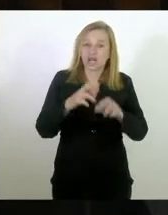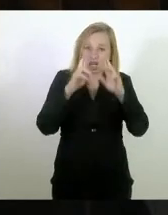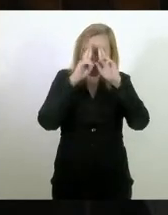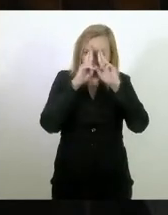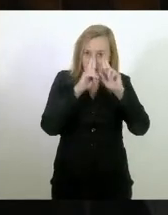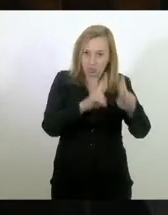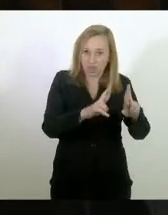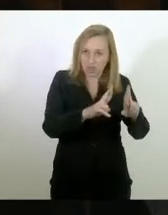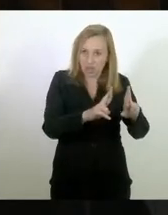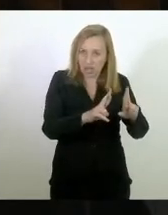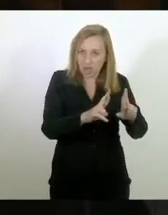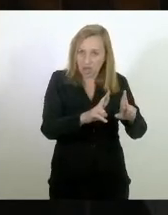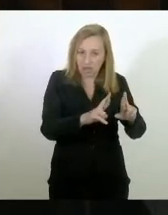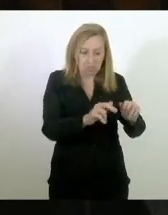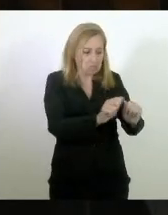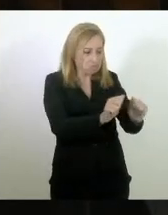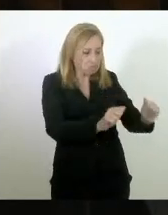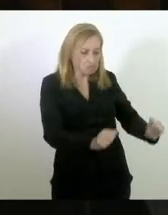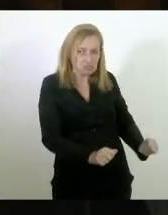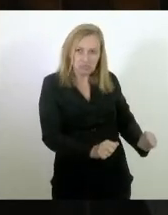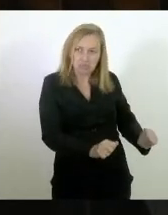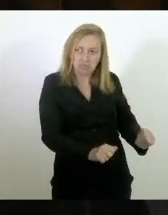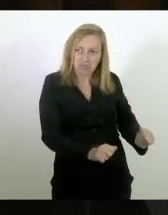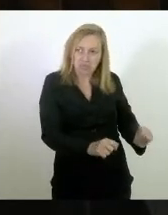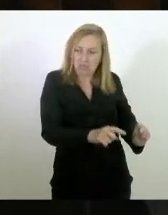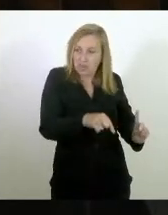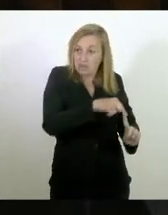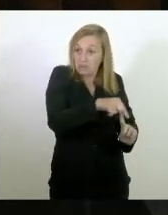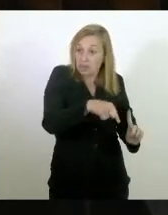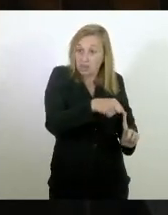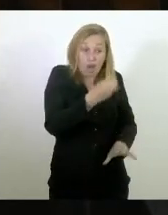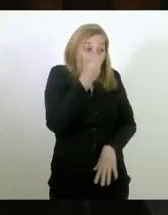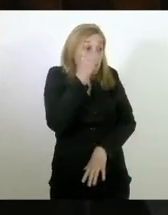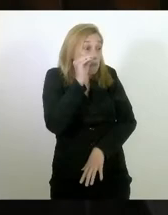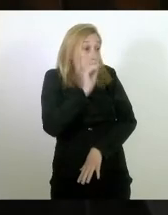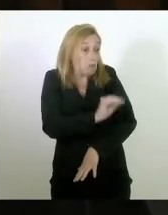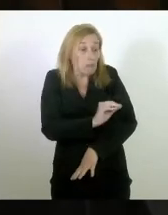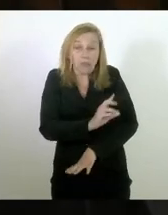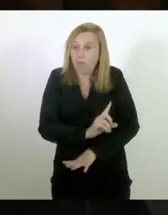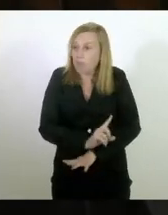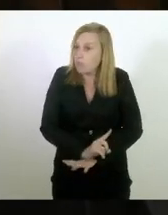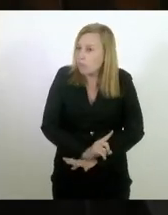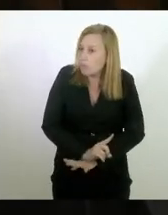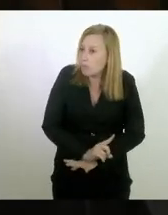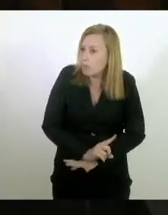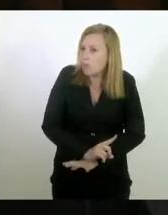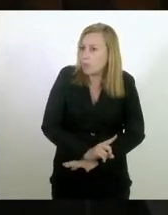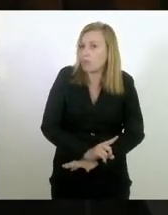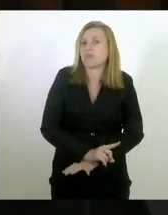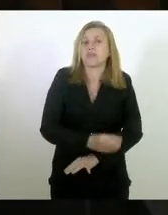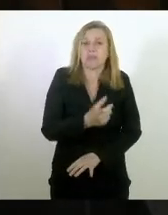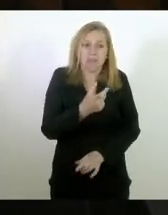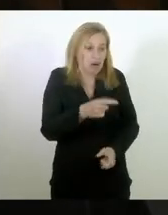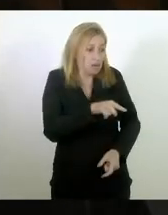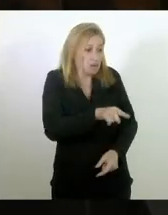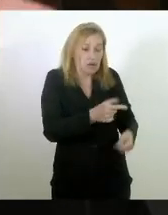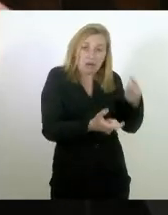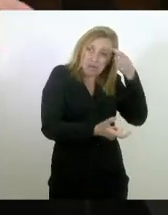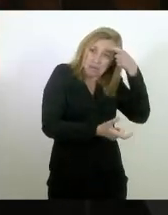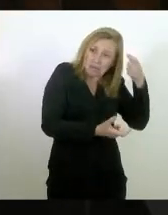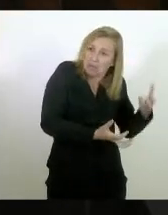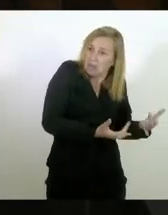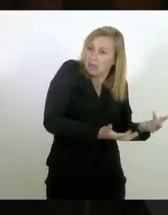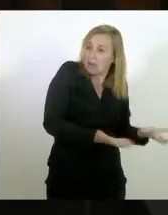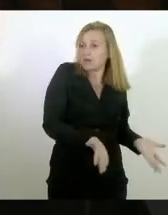santa uma imagem de gesso de santo é um absurdo aquilo ali simboliza o demônio então é óbvio evidentemente